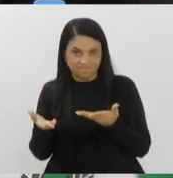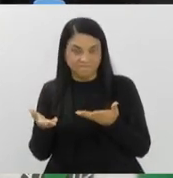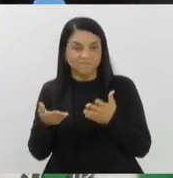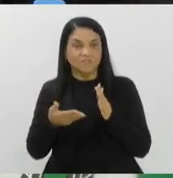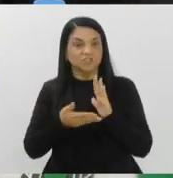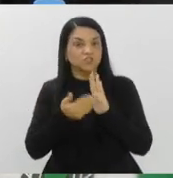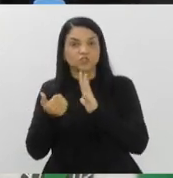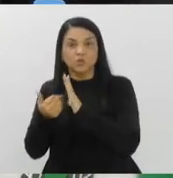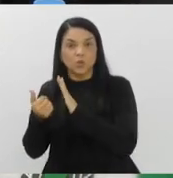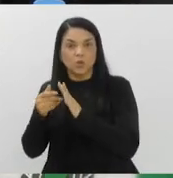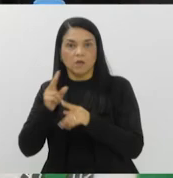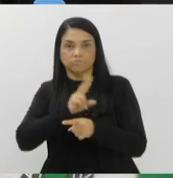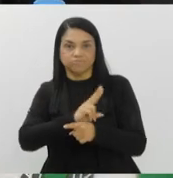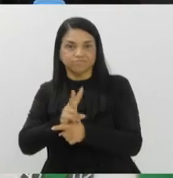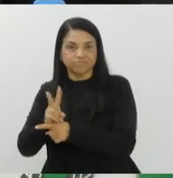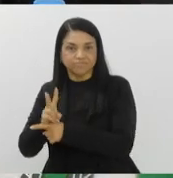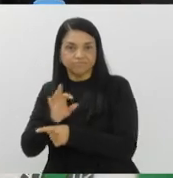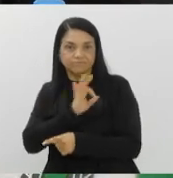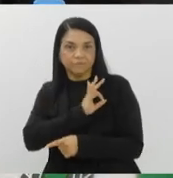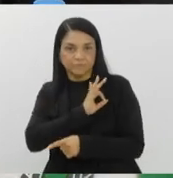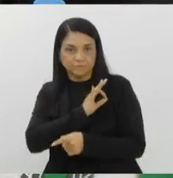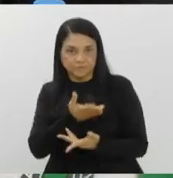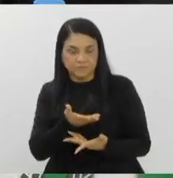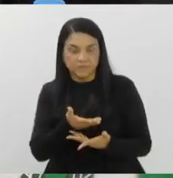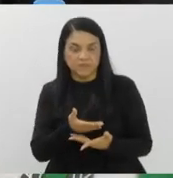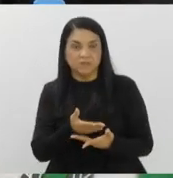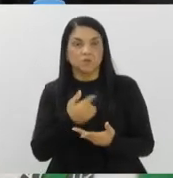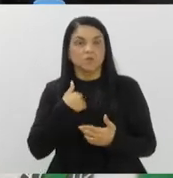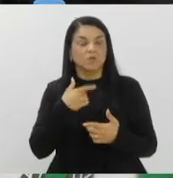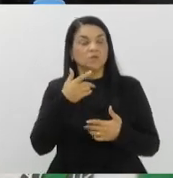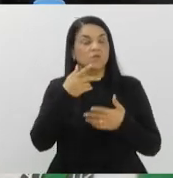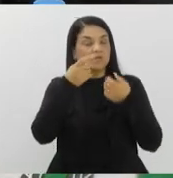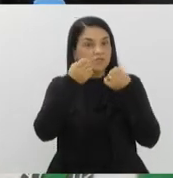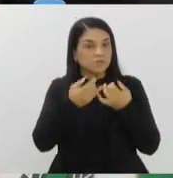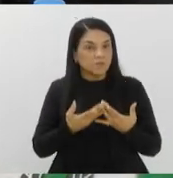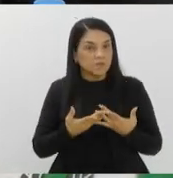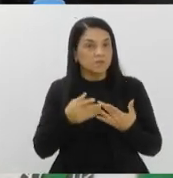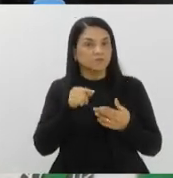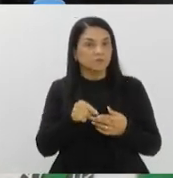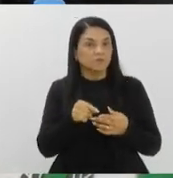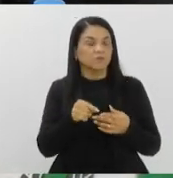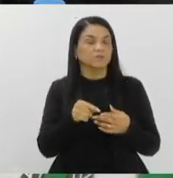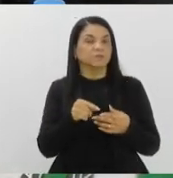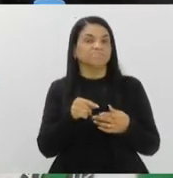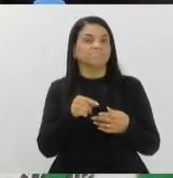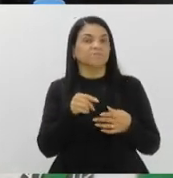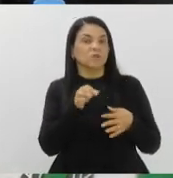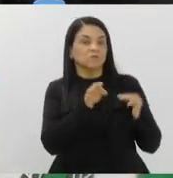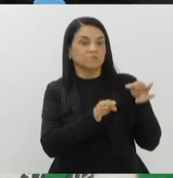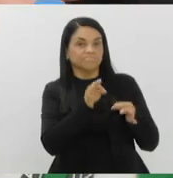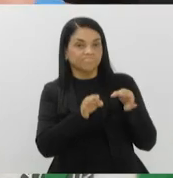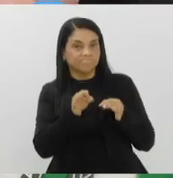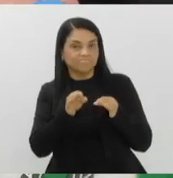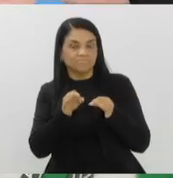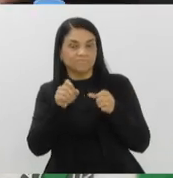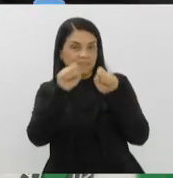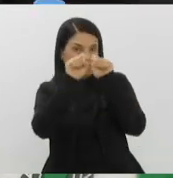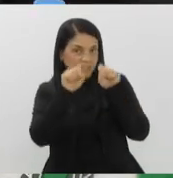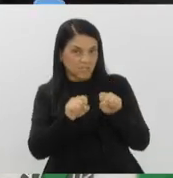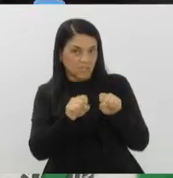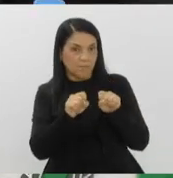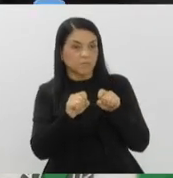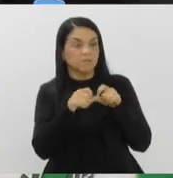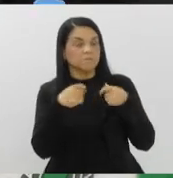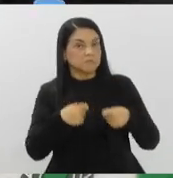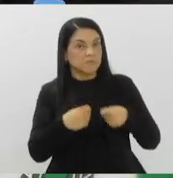seja, quando falamos de acesso ao sistema de justiça, quando falamos daqueles que deveriam nos proteger em todos os sentidos, e